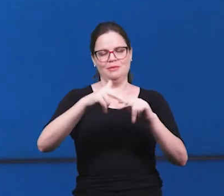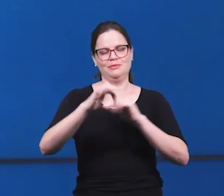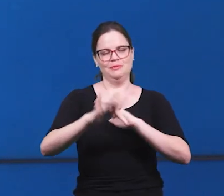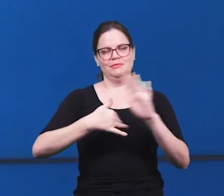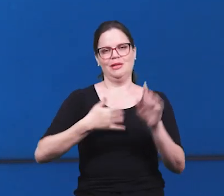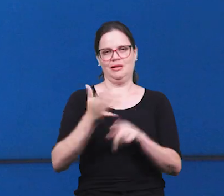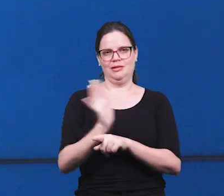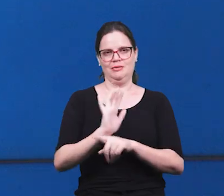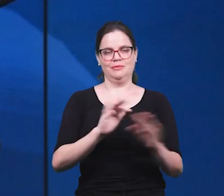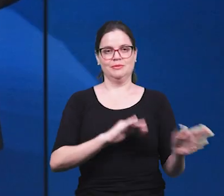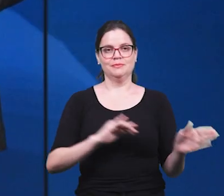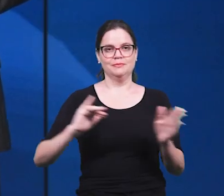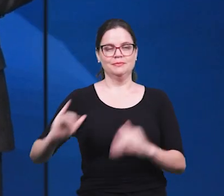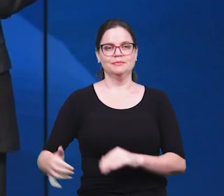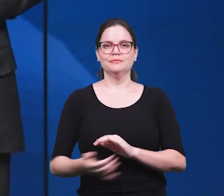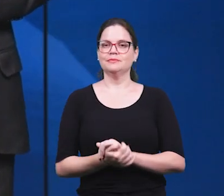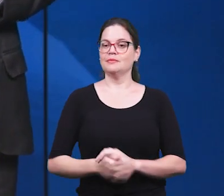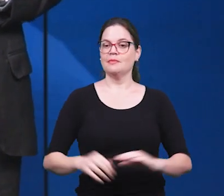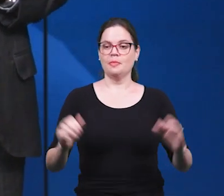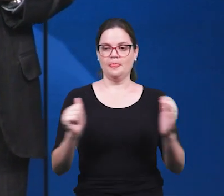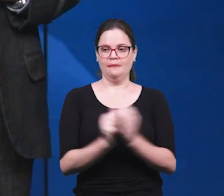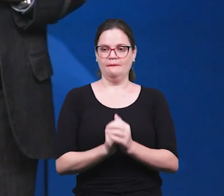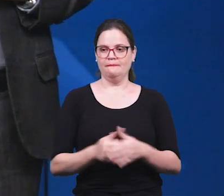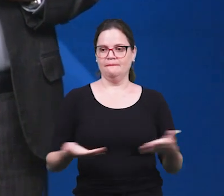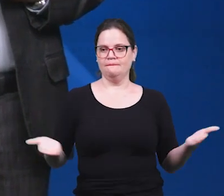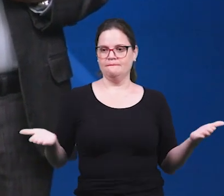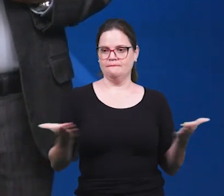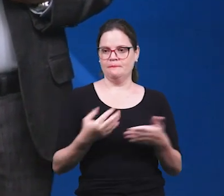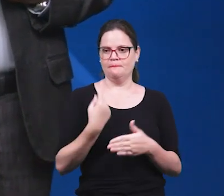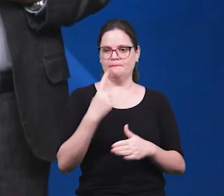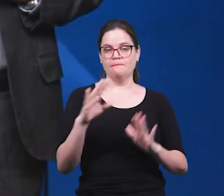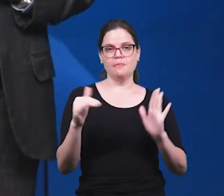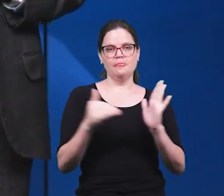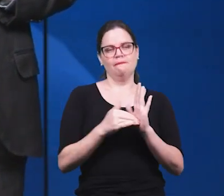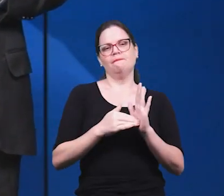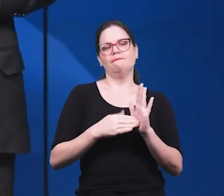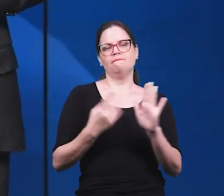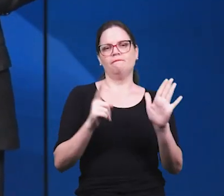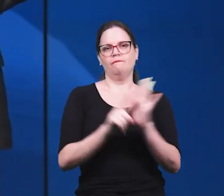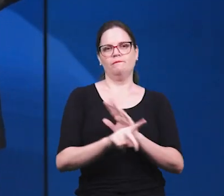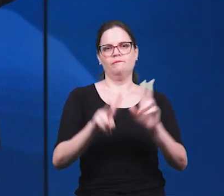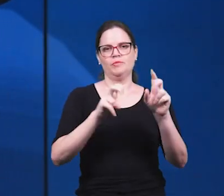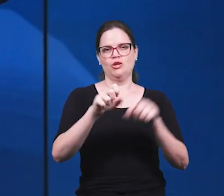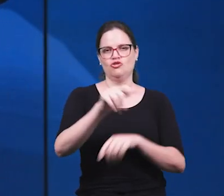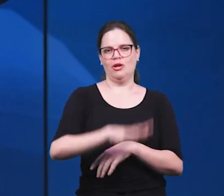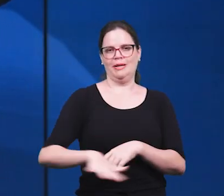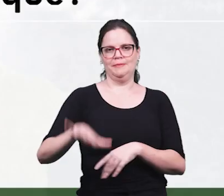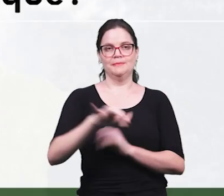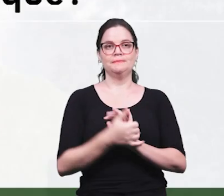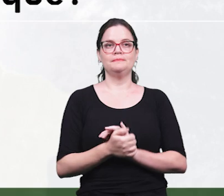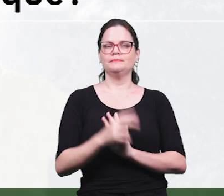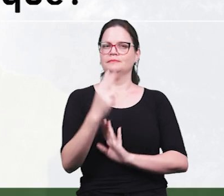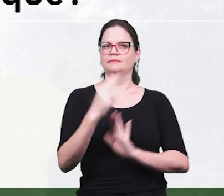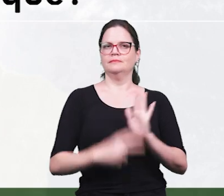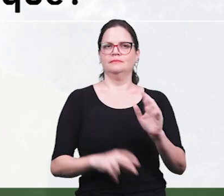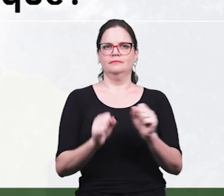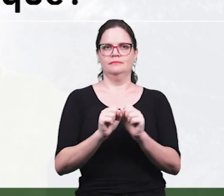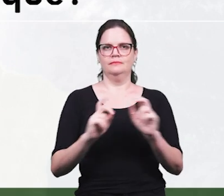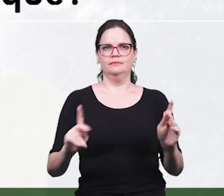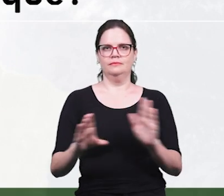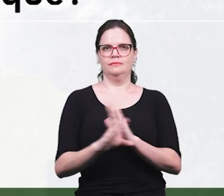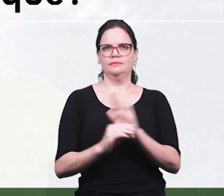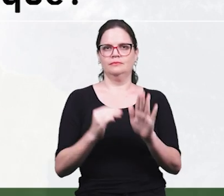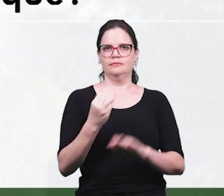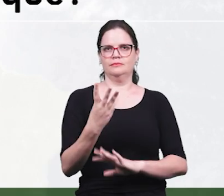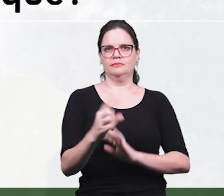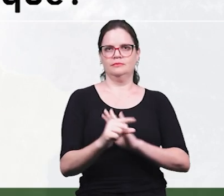sua participação. Amém, irmãos? Agora a quarta e última pergunta para todos, que ela diz o seguinte, lendo Apocalipse, capítulo